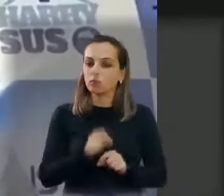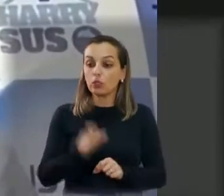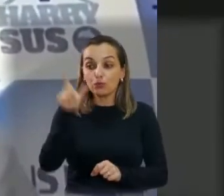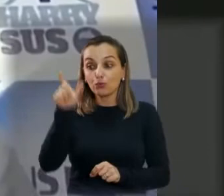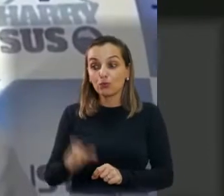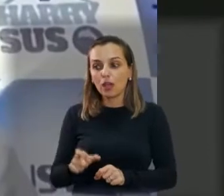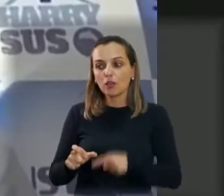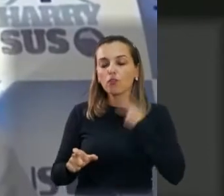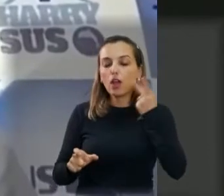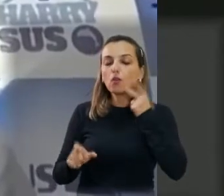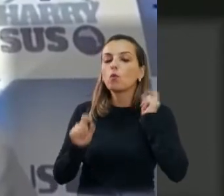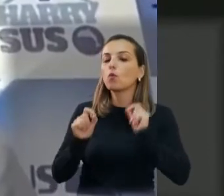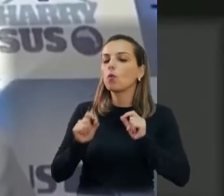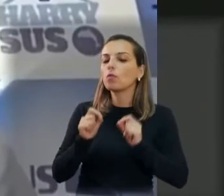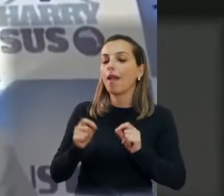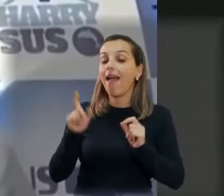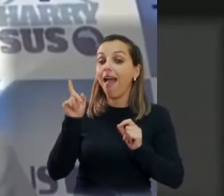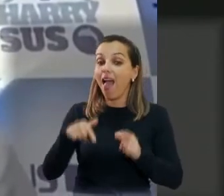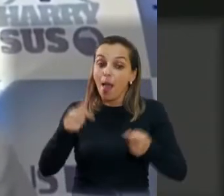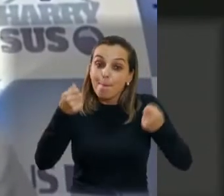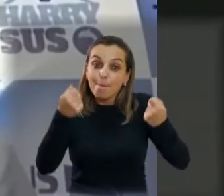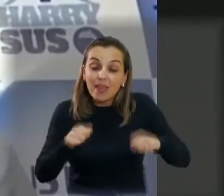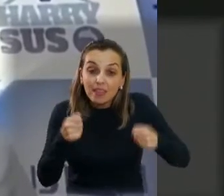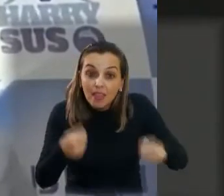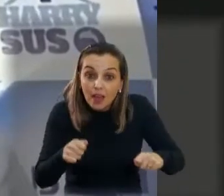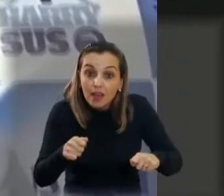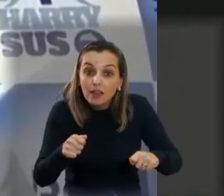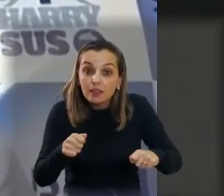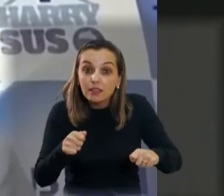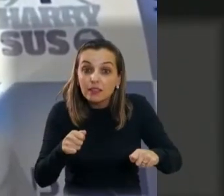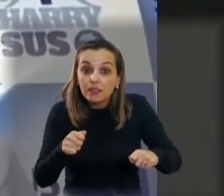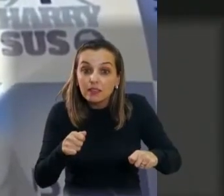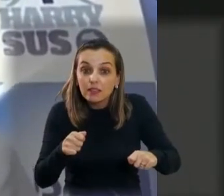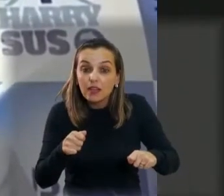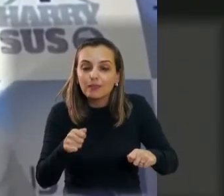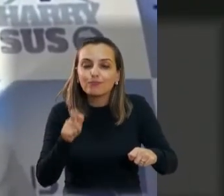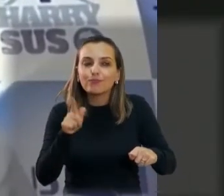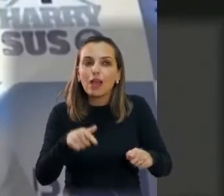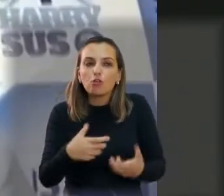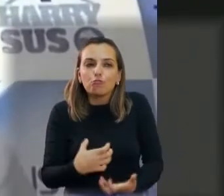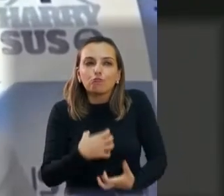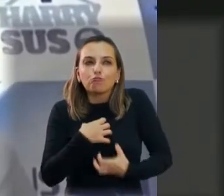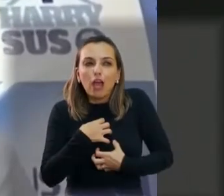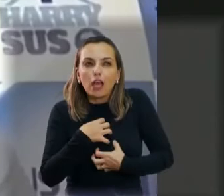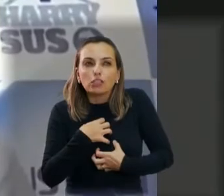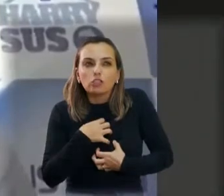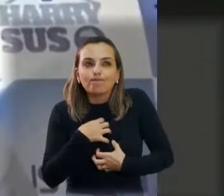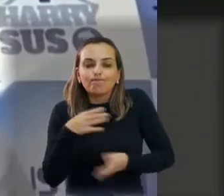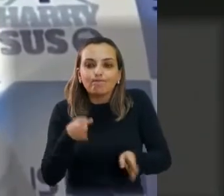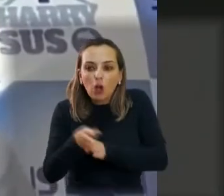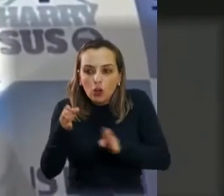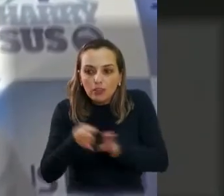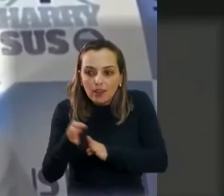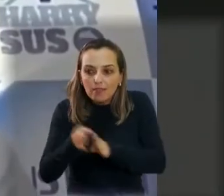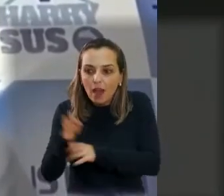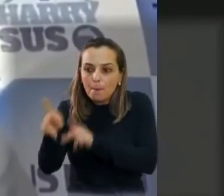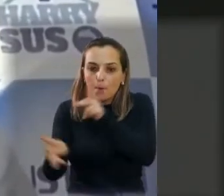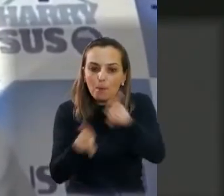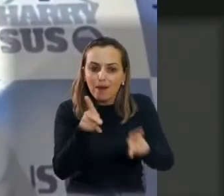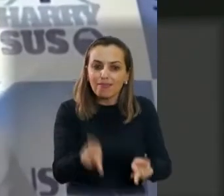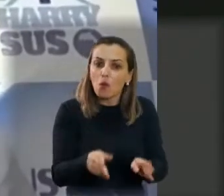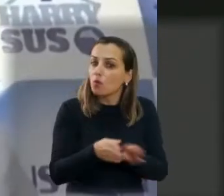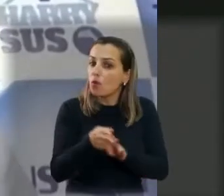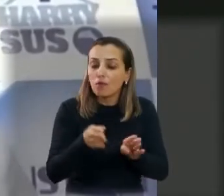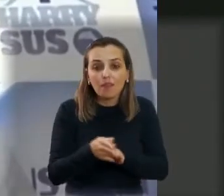falou que deveria se ter uma pedagogia na população. Acho que a